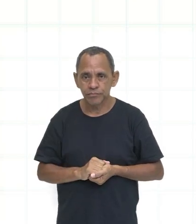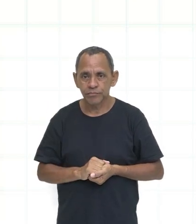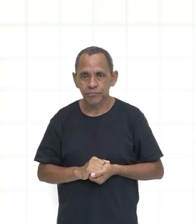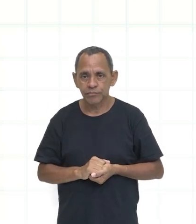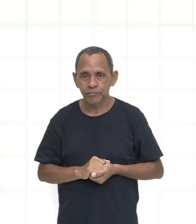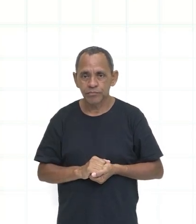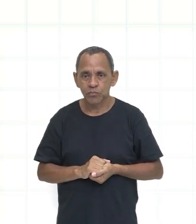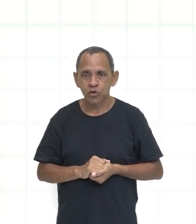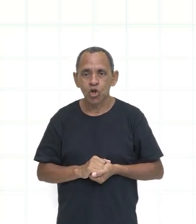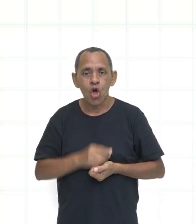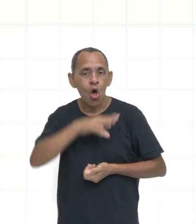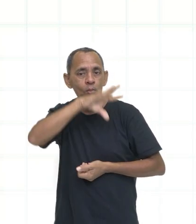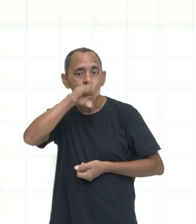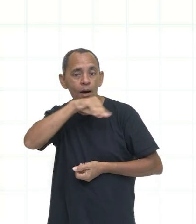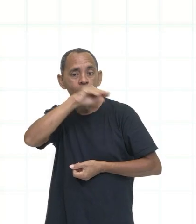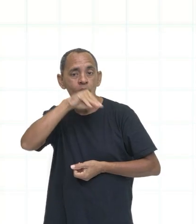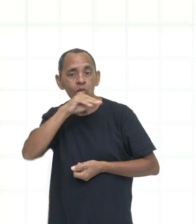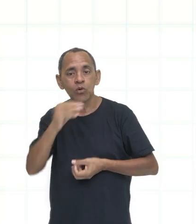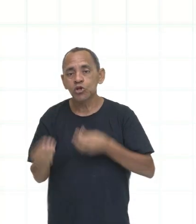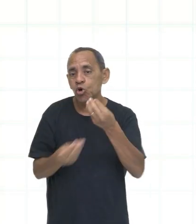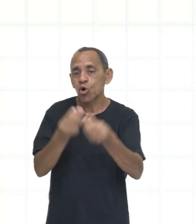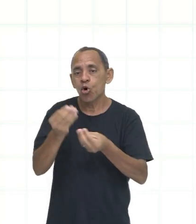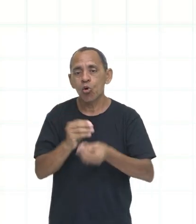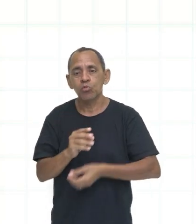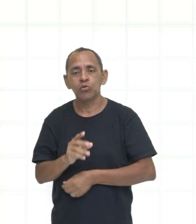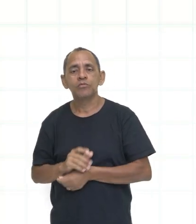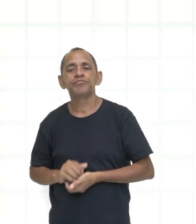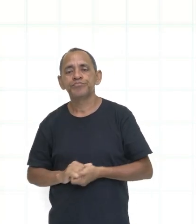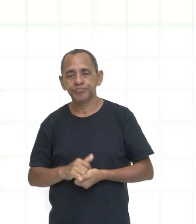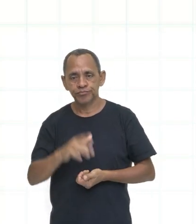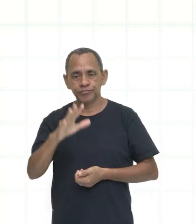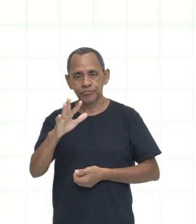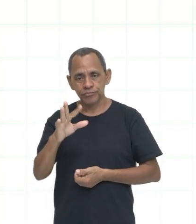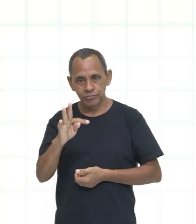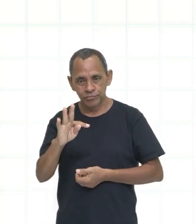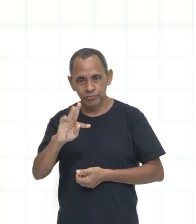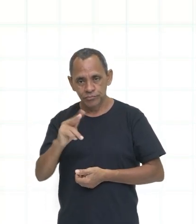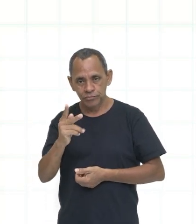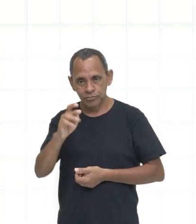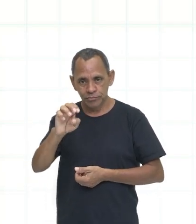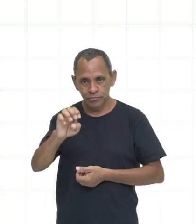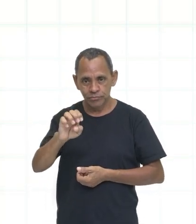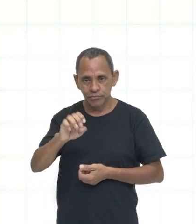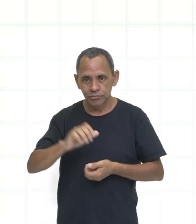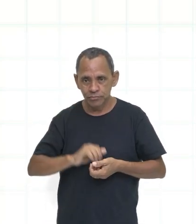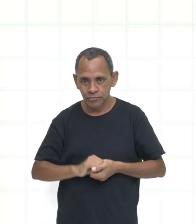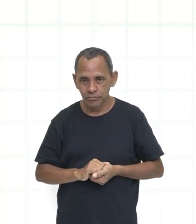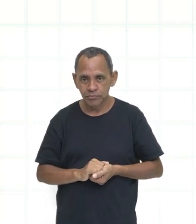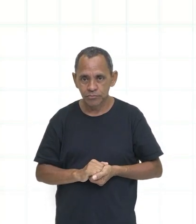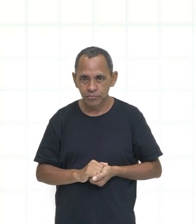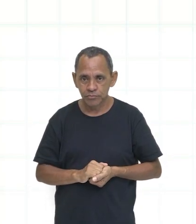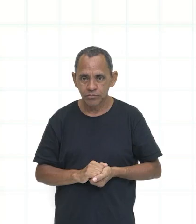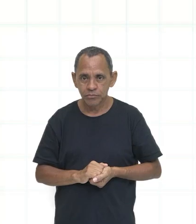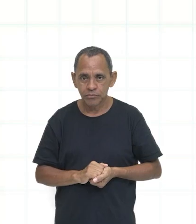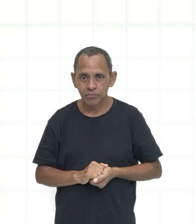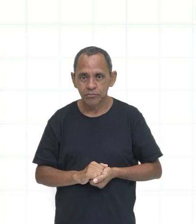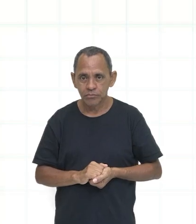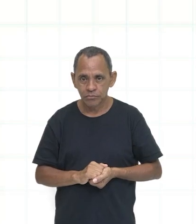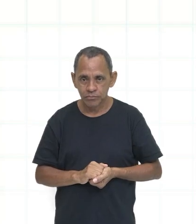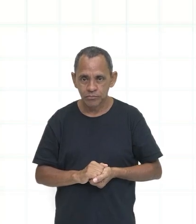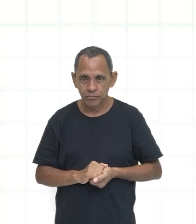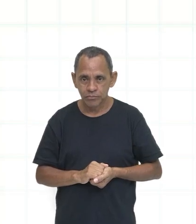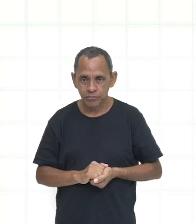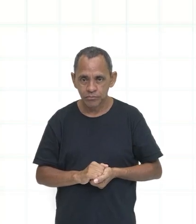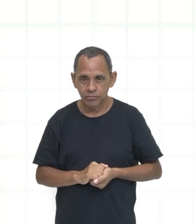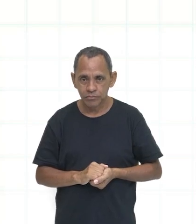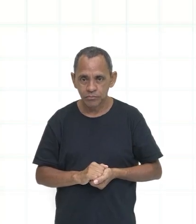pronúncia do artigo é mais perto de the, tá? Mas também, se vocês ouvirem the, também está correto, não tem problema. O que